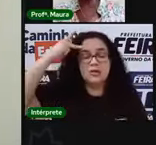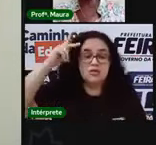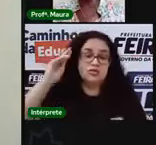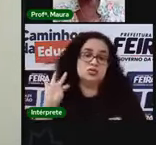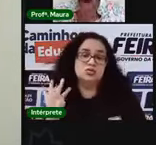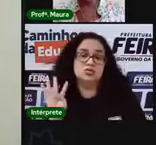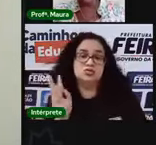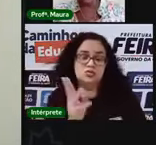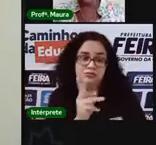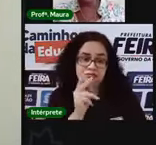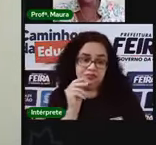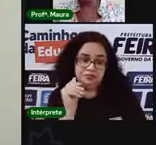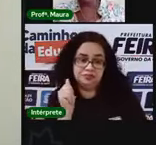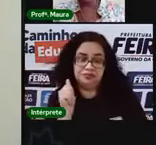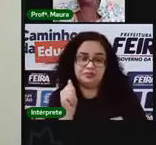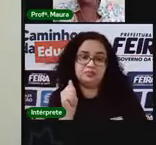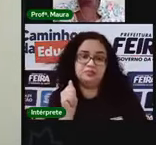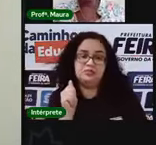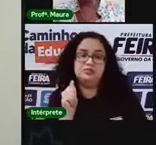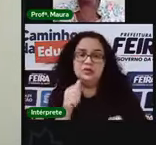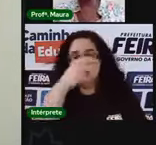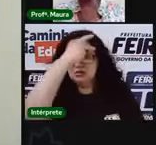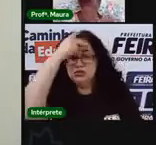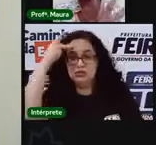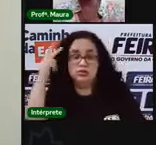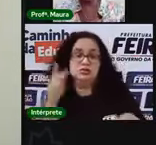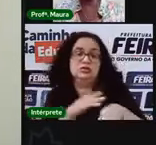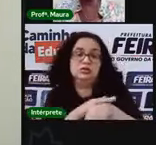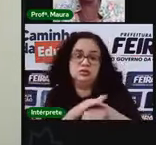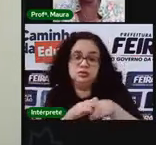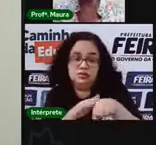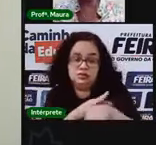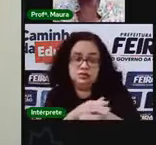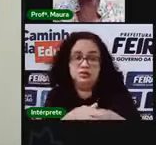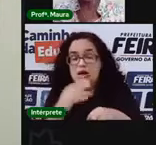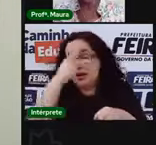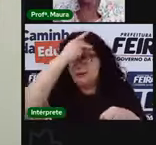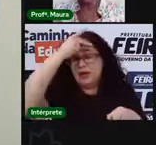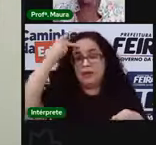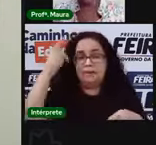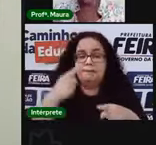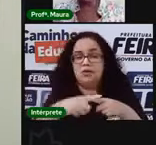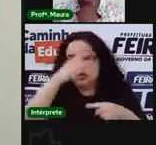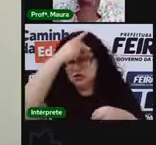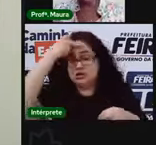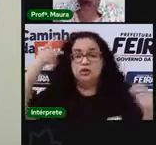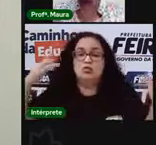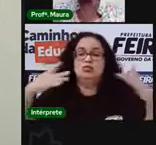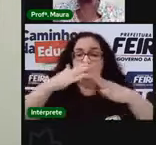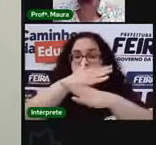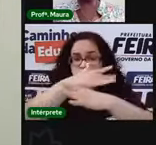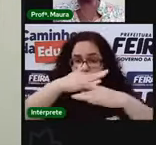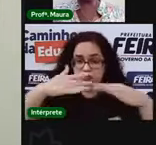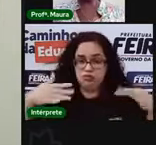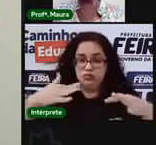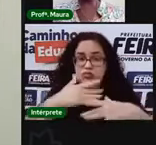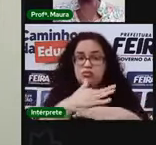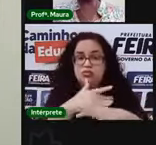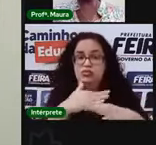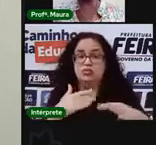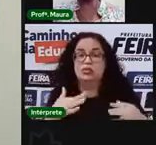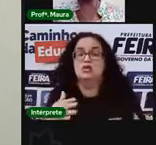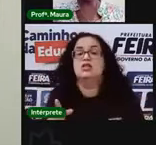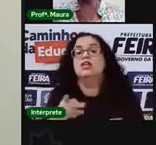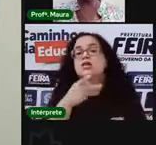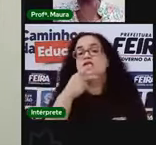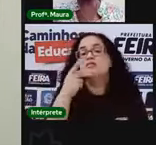A humanidade inteira está adoecendo porque a gente está se aglomerando. Entende, gatinha? Então, o fato de falar